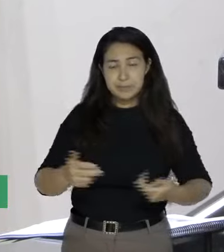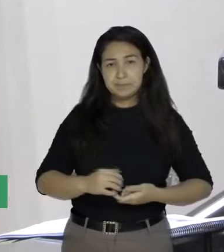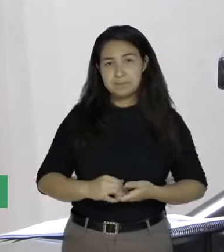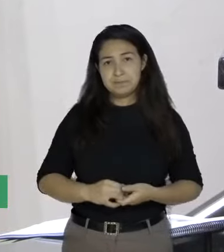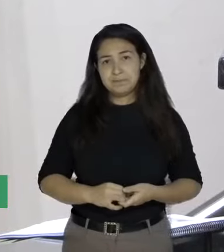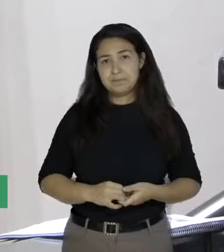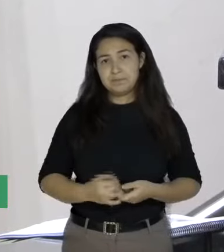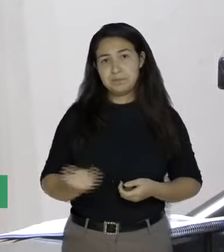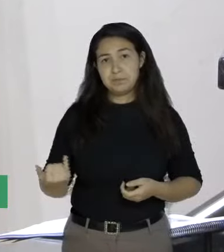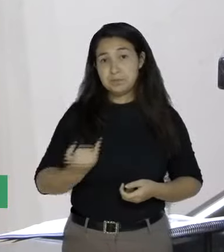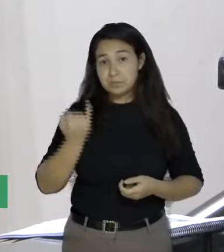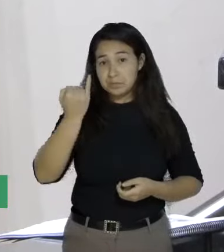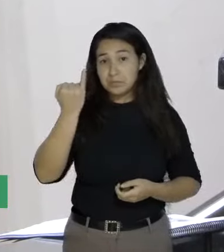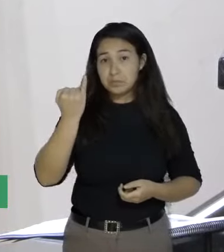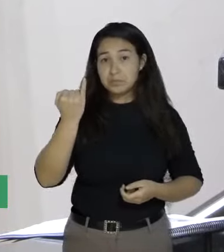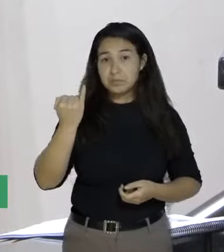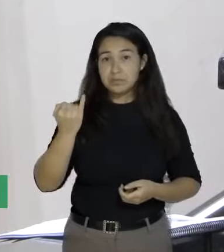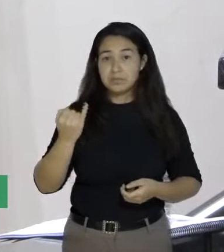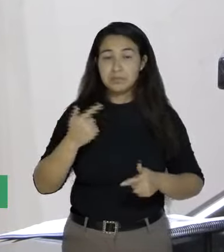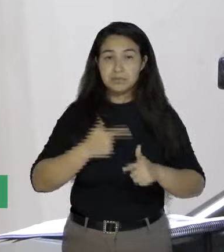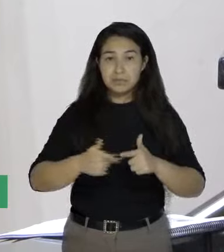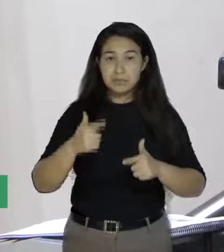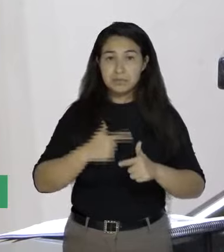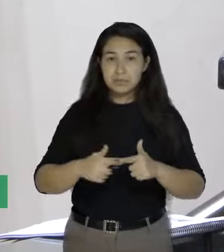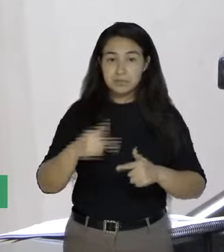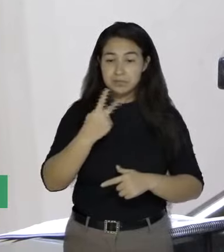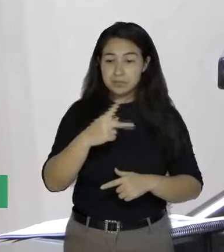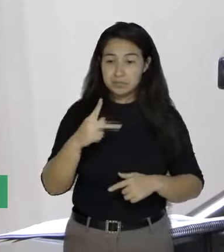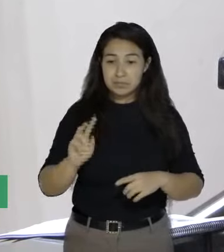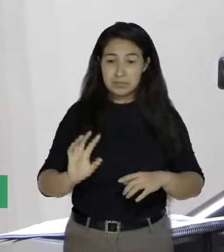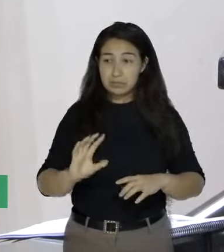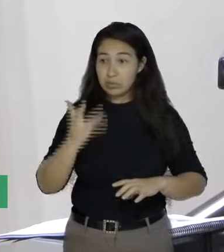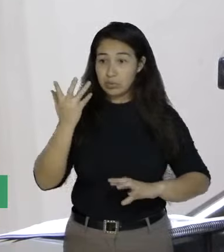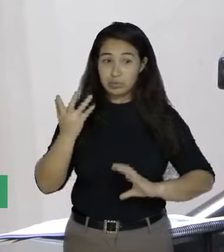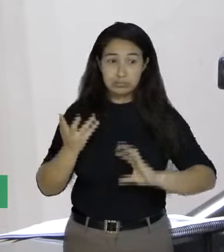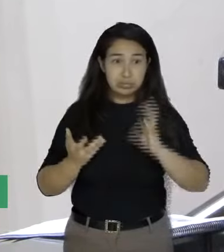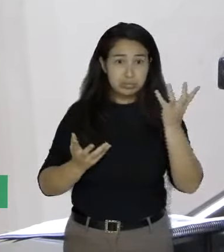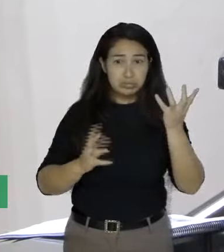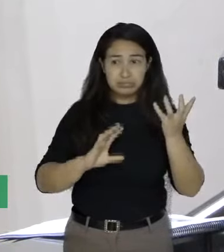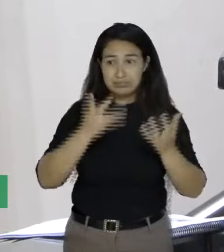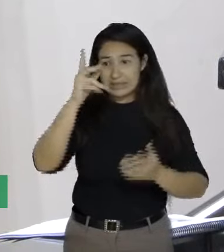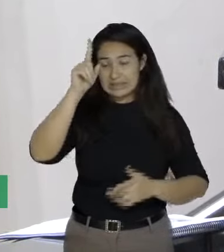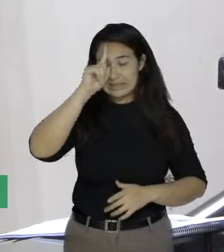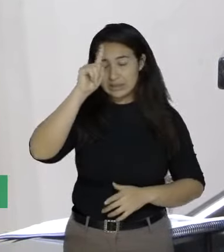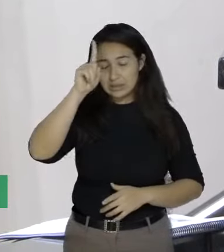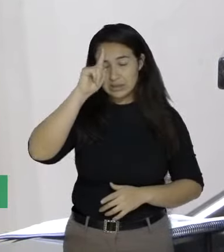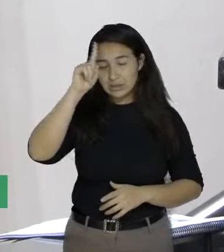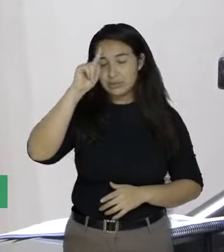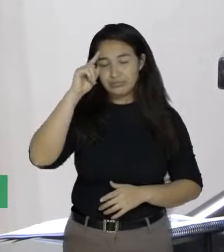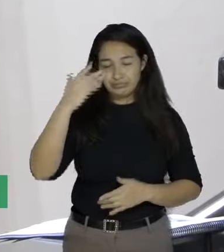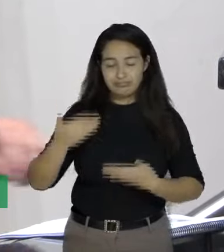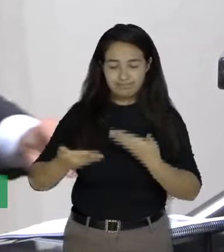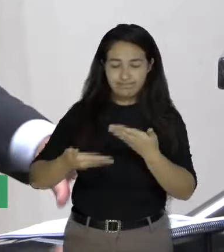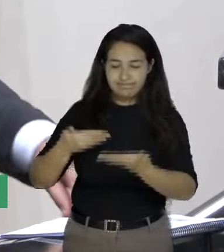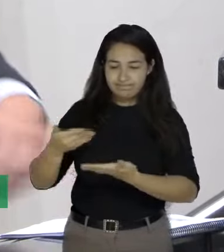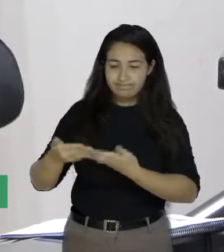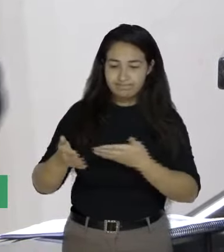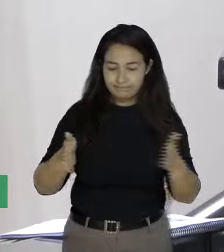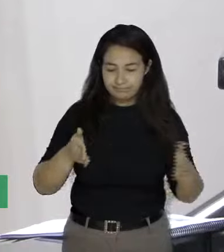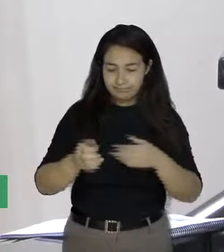importantes nos problemas que surgiram todos os dias Deputado Marcos Vieira